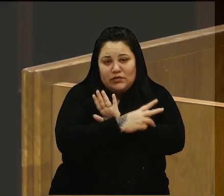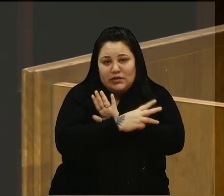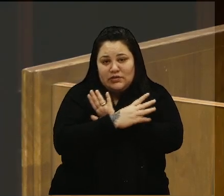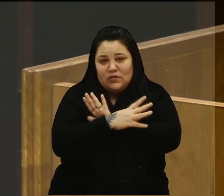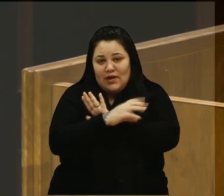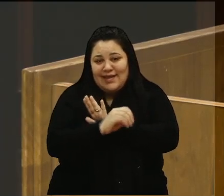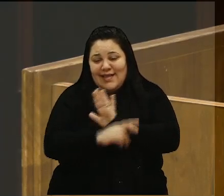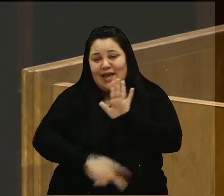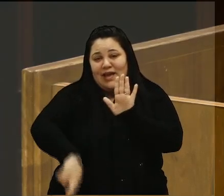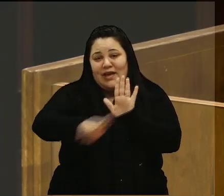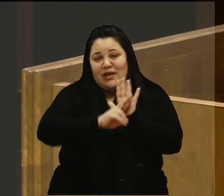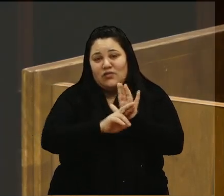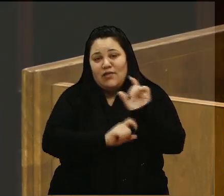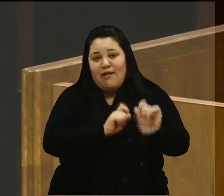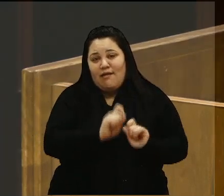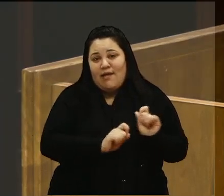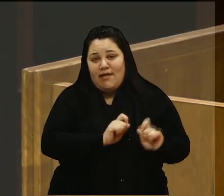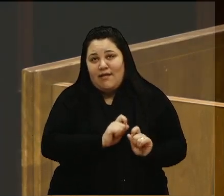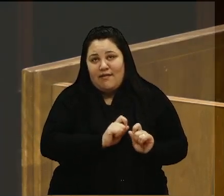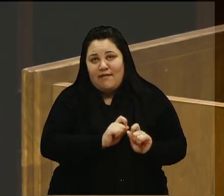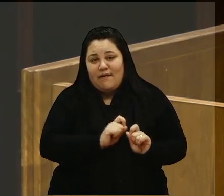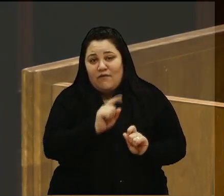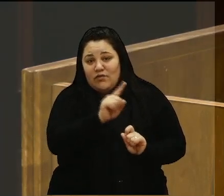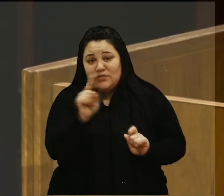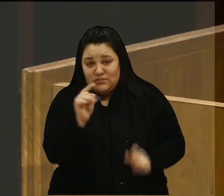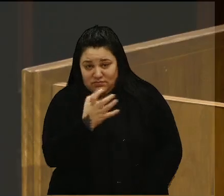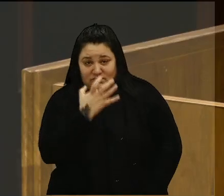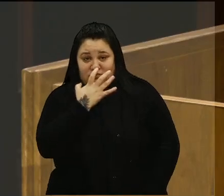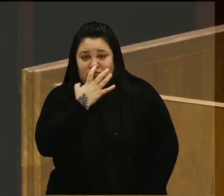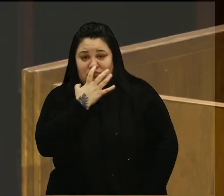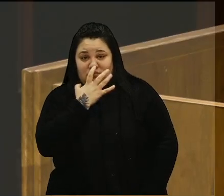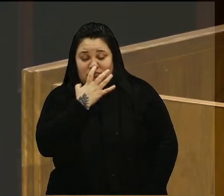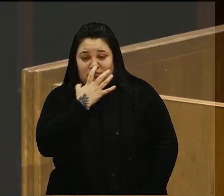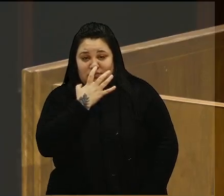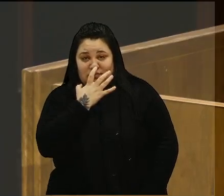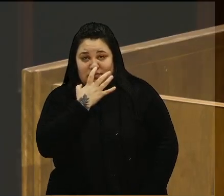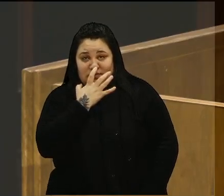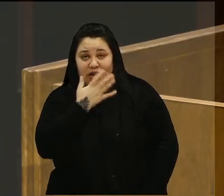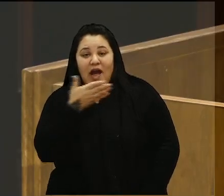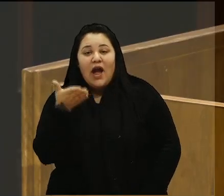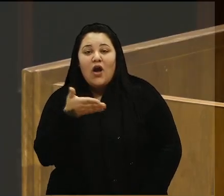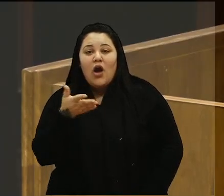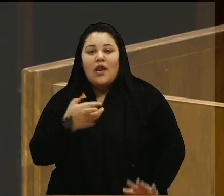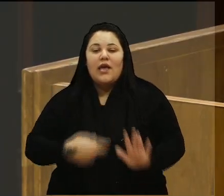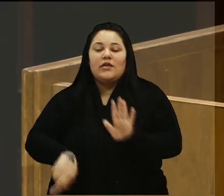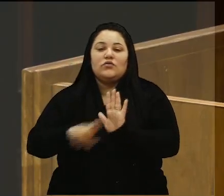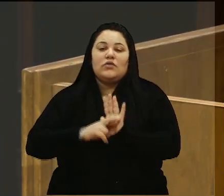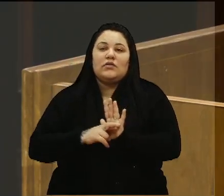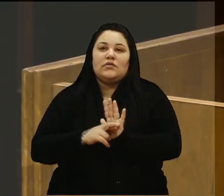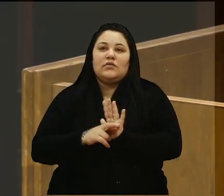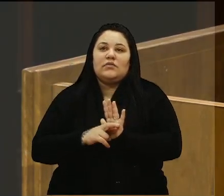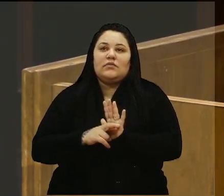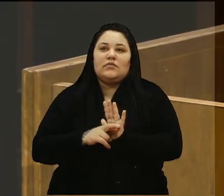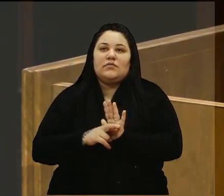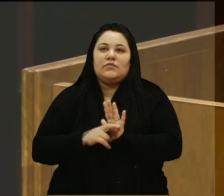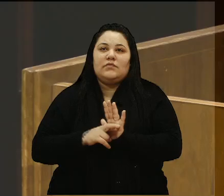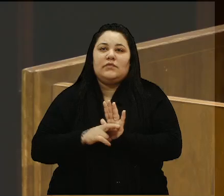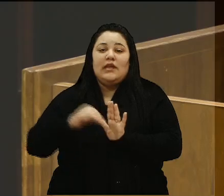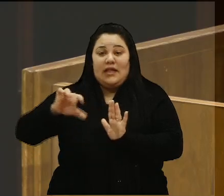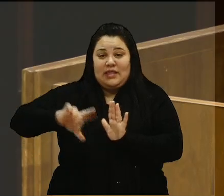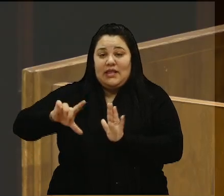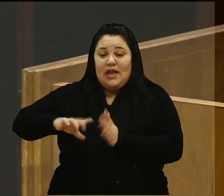Resultado. E aí, senhores? Agora, resultado. Mesmo com